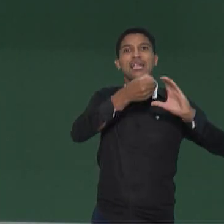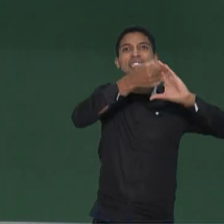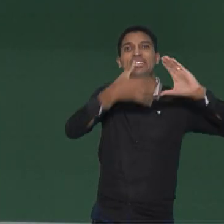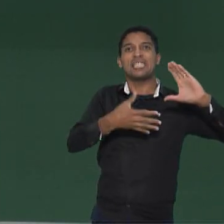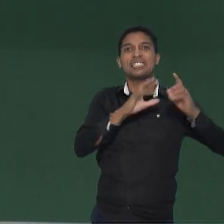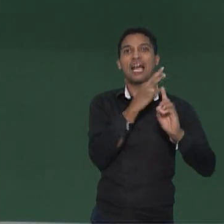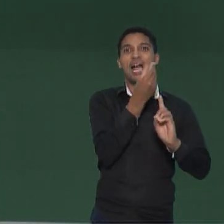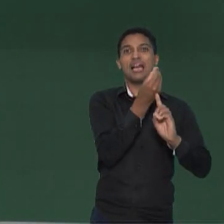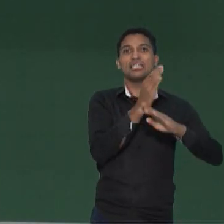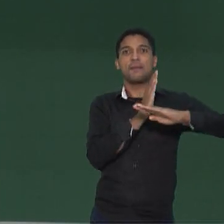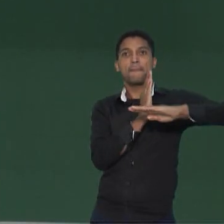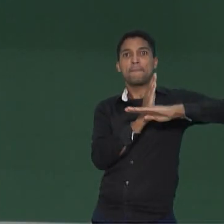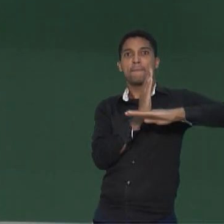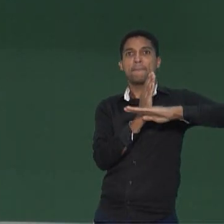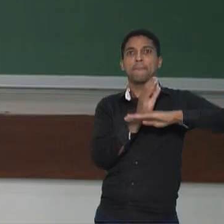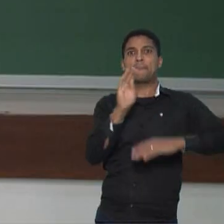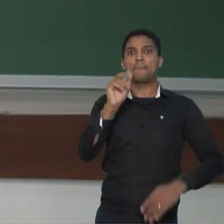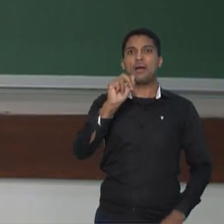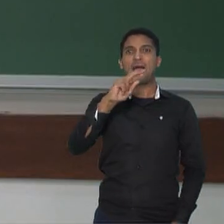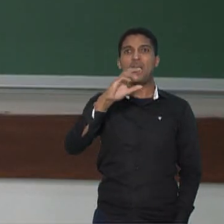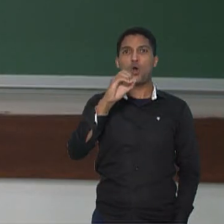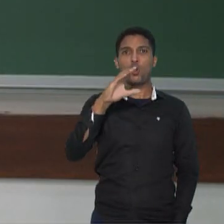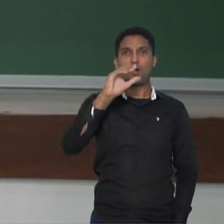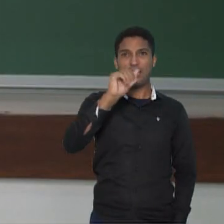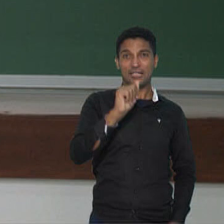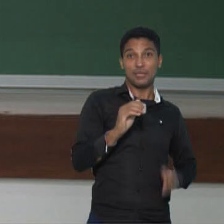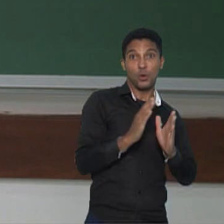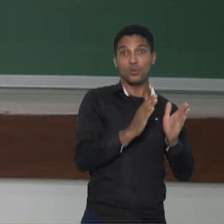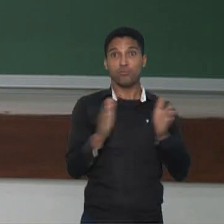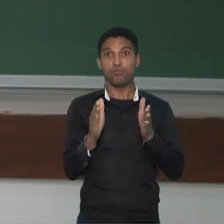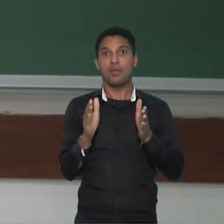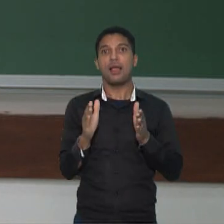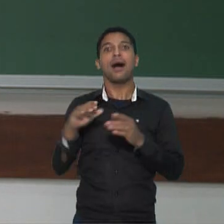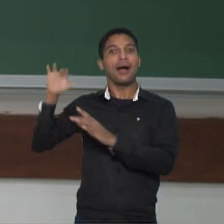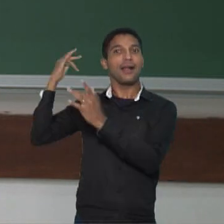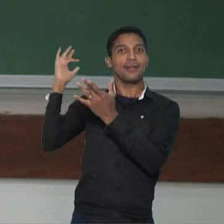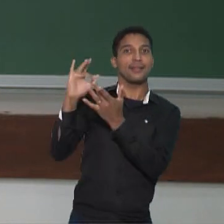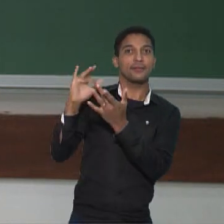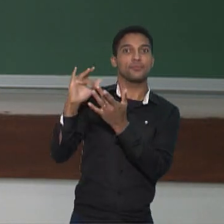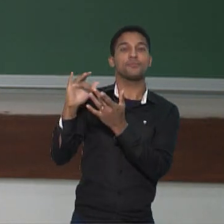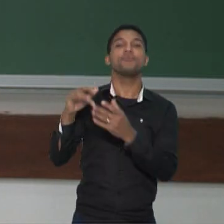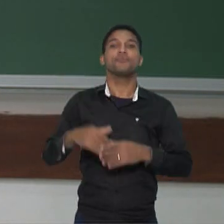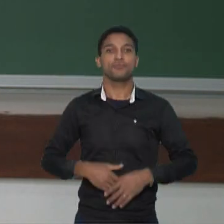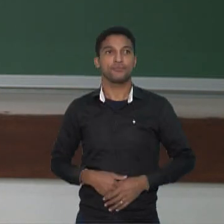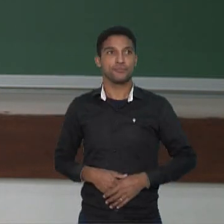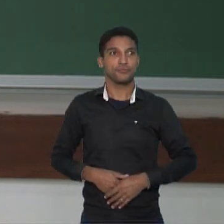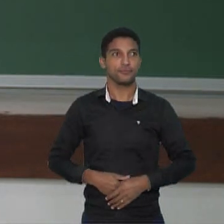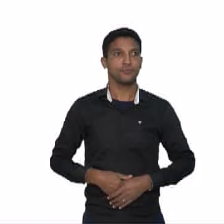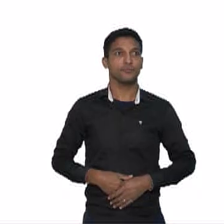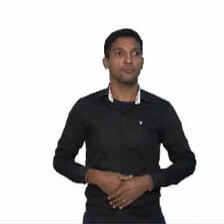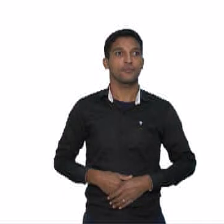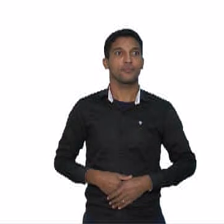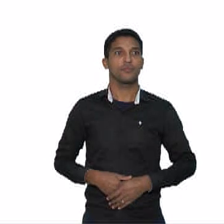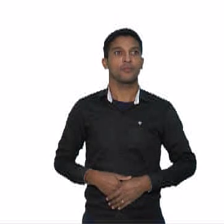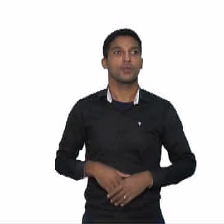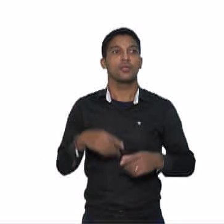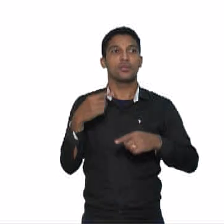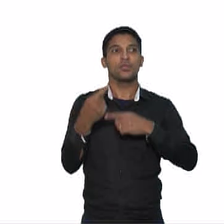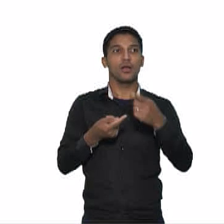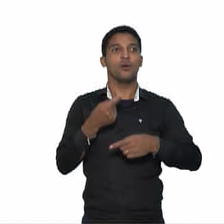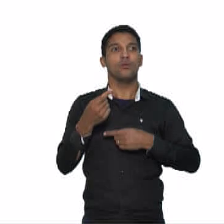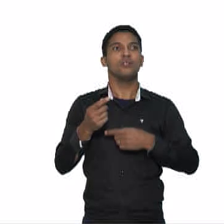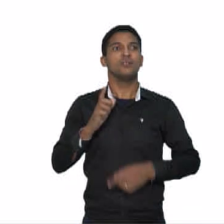aquele excesso de enfeite, aquele excesso de detalhismo. Foi uma arte politicamente correta. Era de temas de história